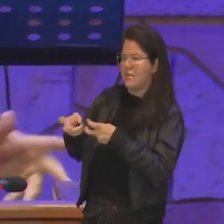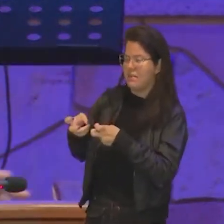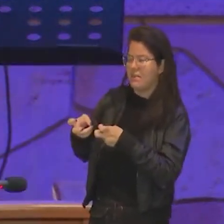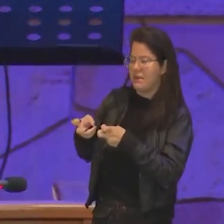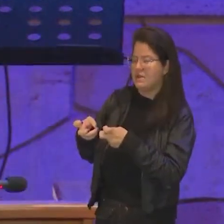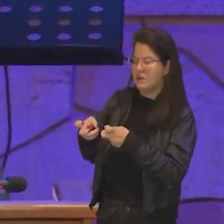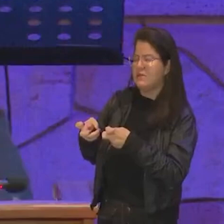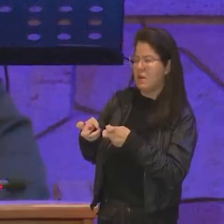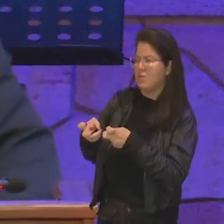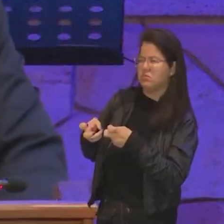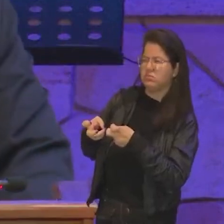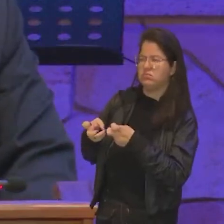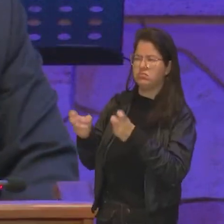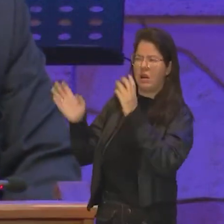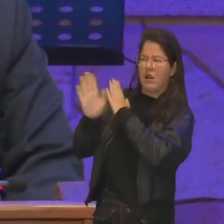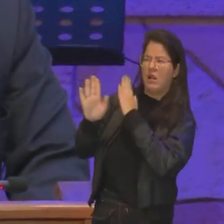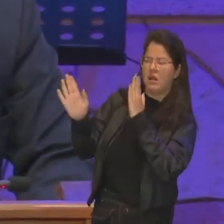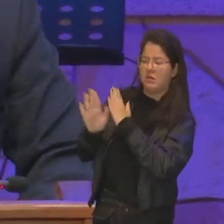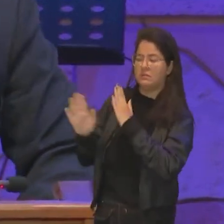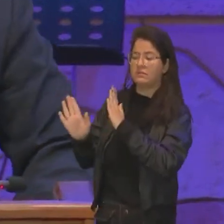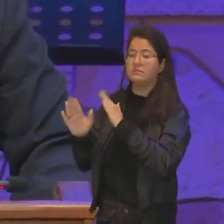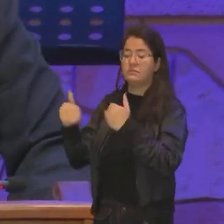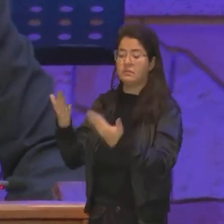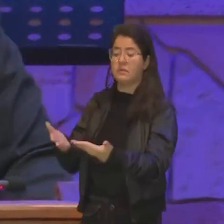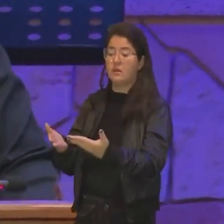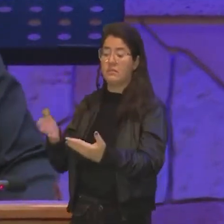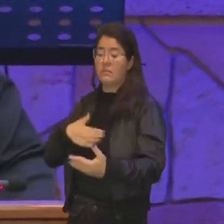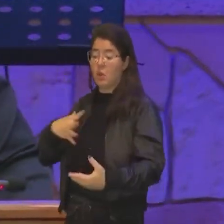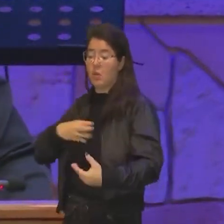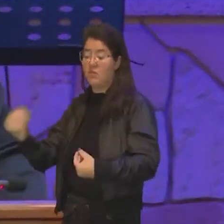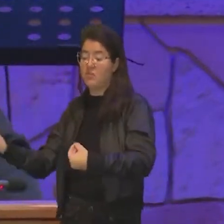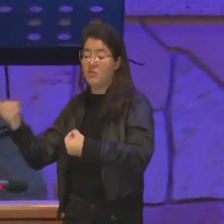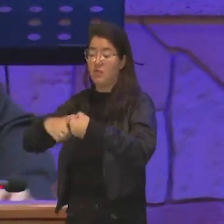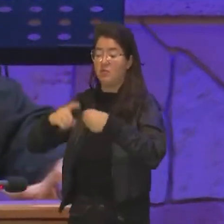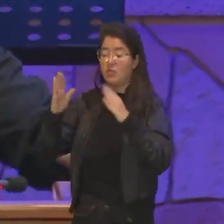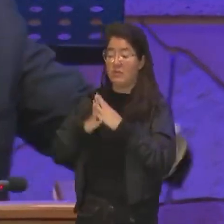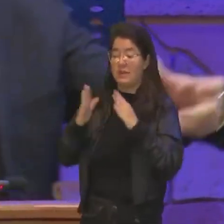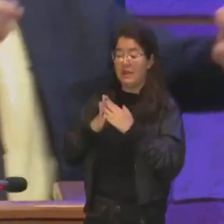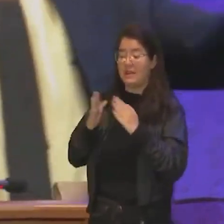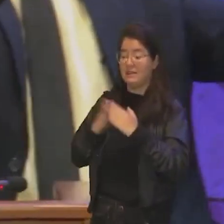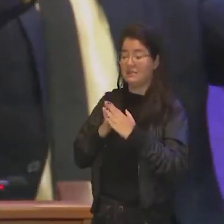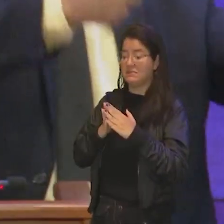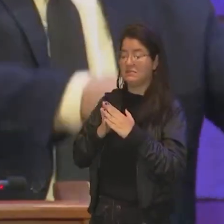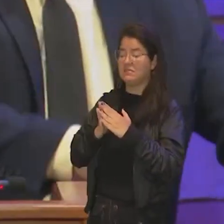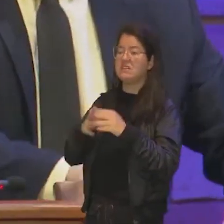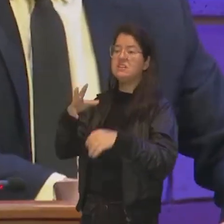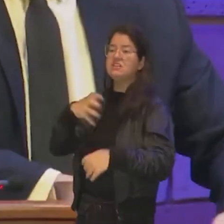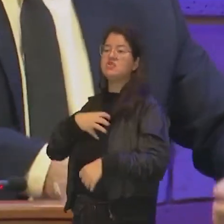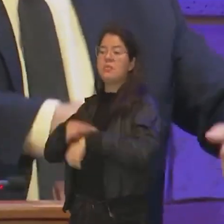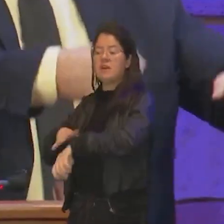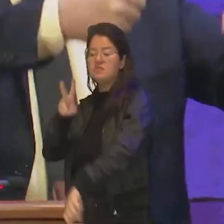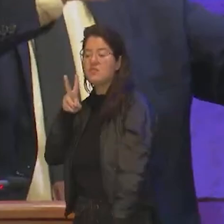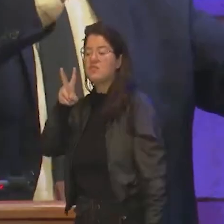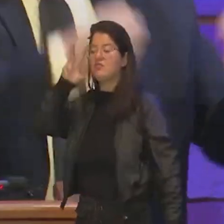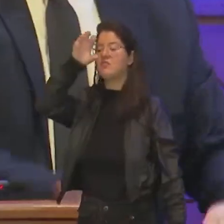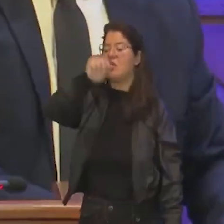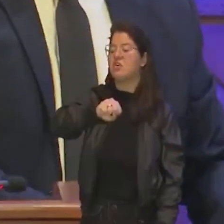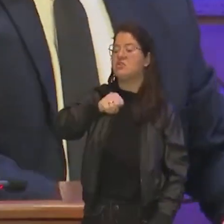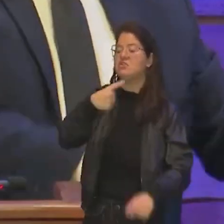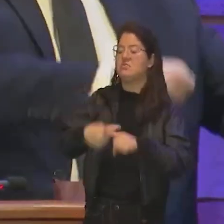daquele indivíduo. E quando o Felipe voltou para casa, ele voltou mais fortalecido